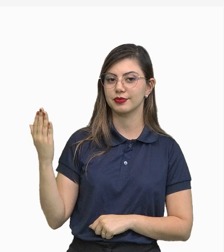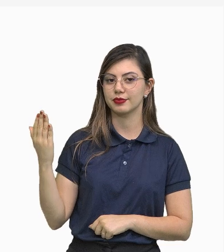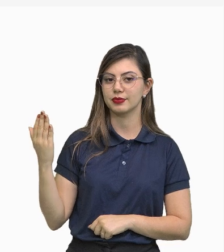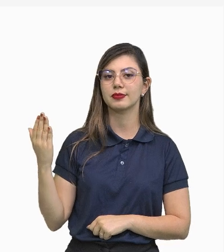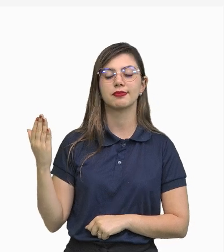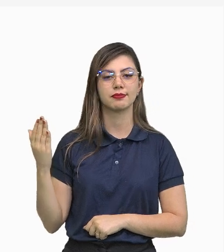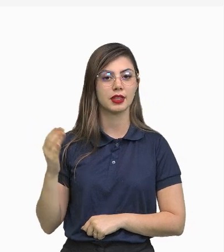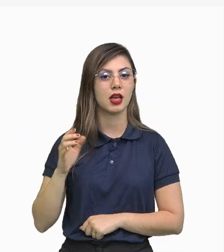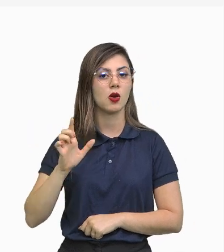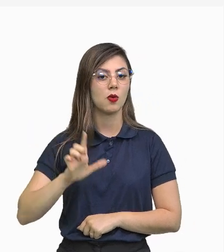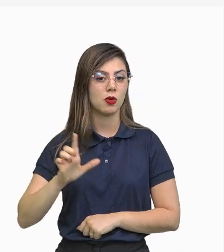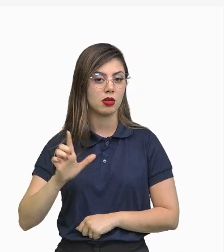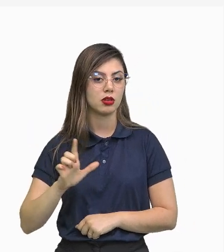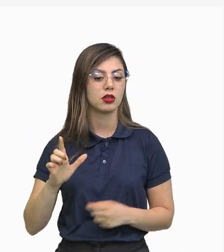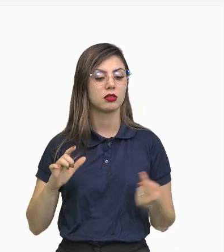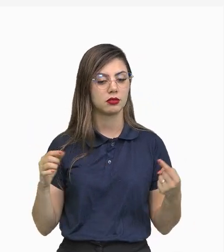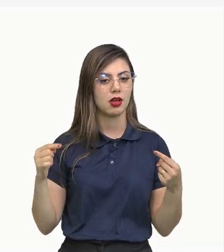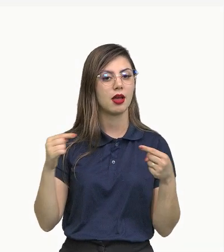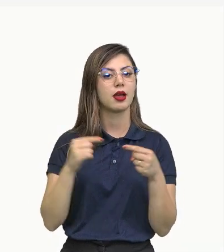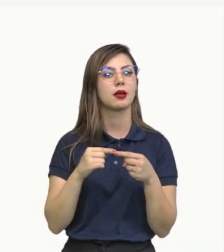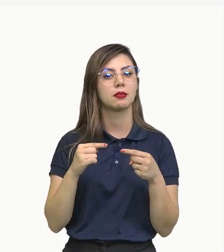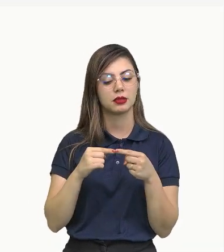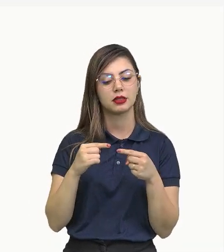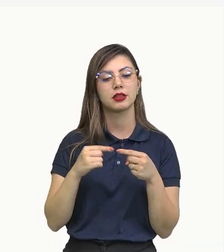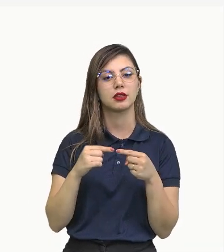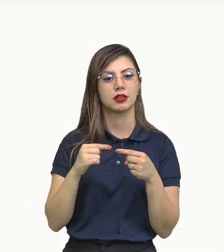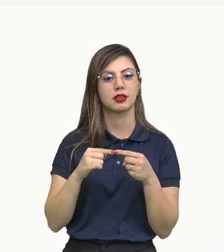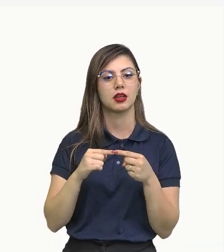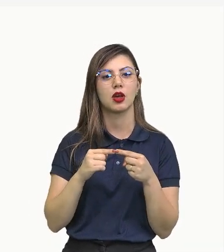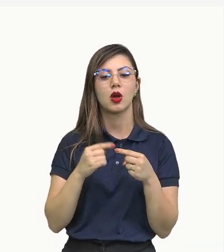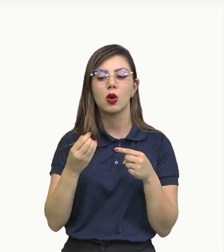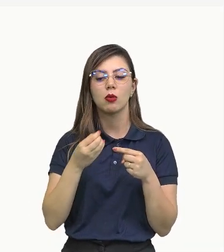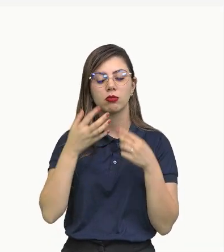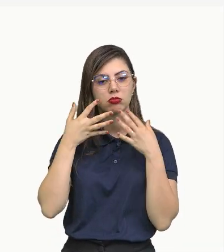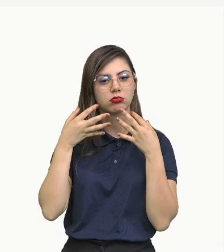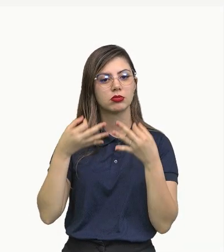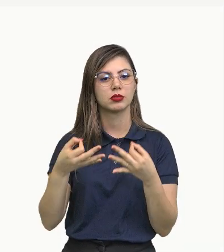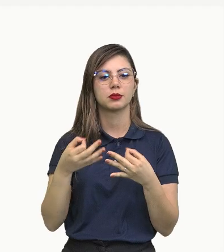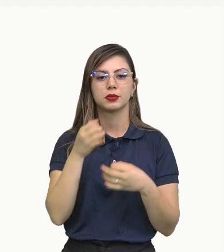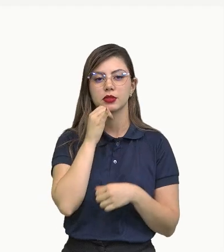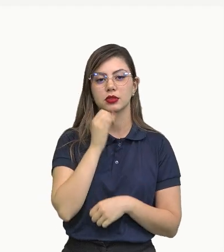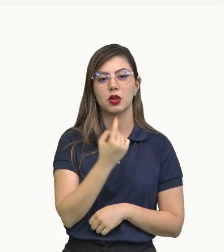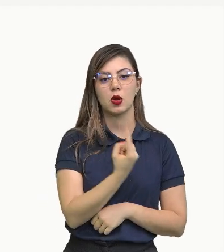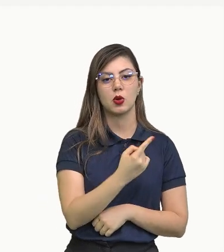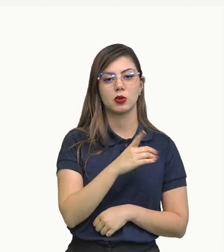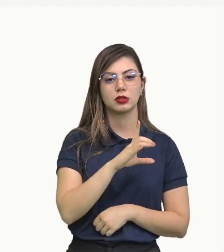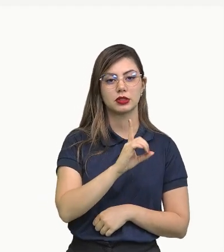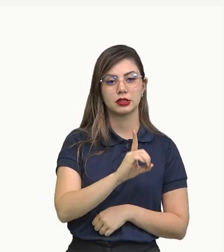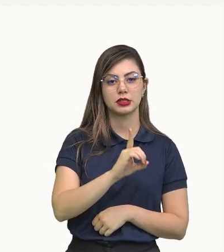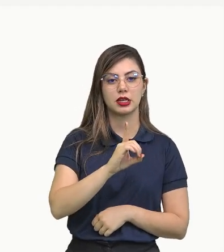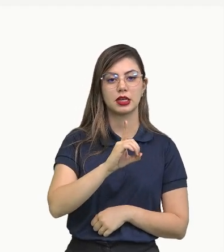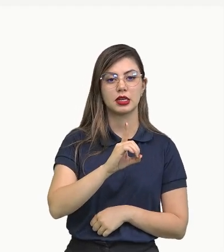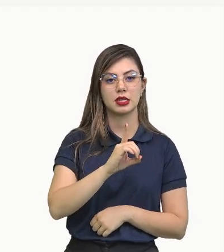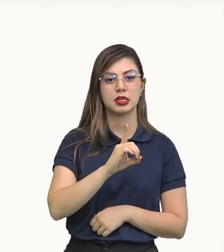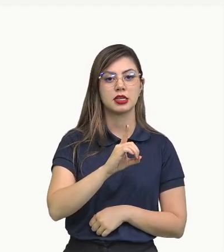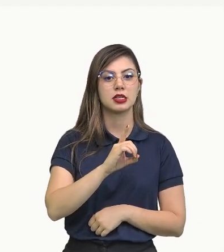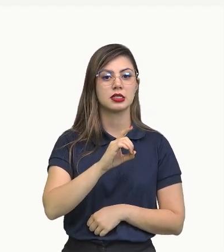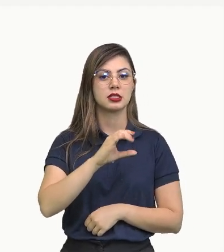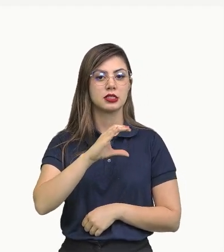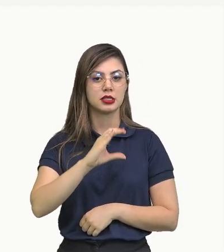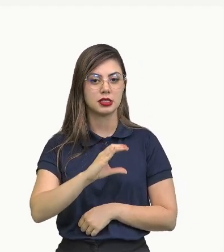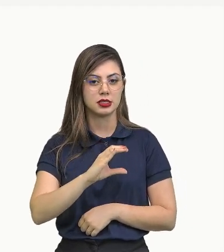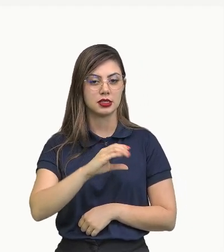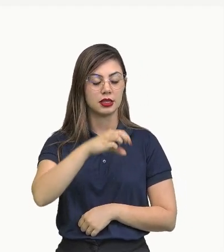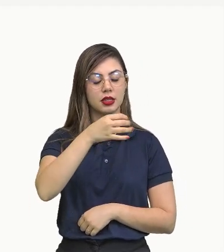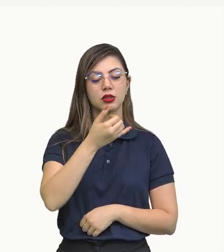um pouco de atenção de você, tudo bem? O volume de 1 decímetro cúbico gente, mais cubo aí para